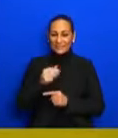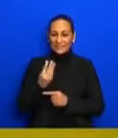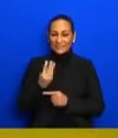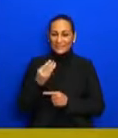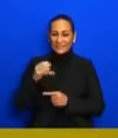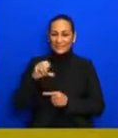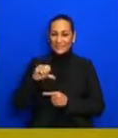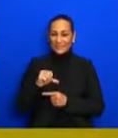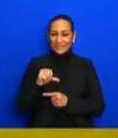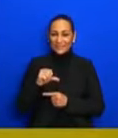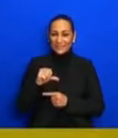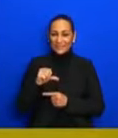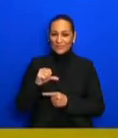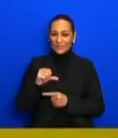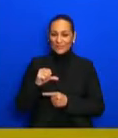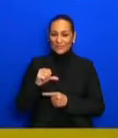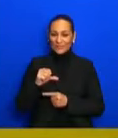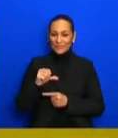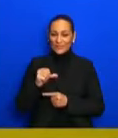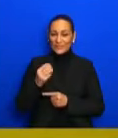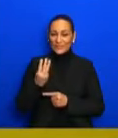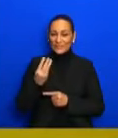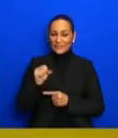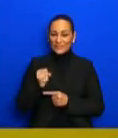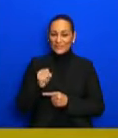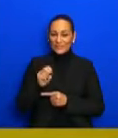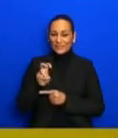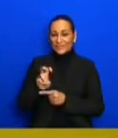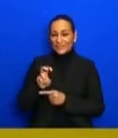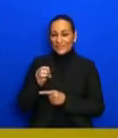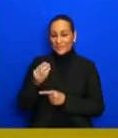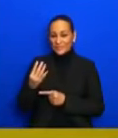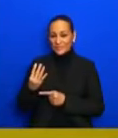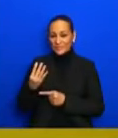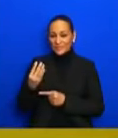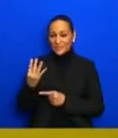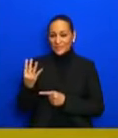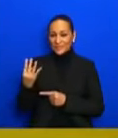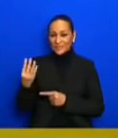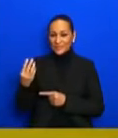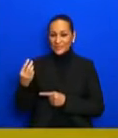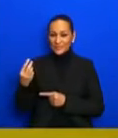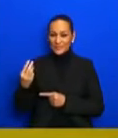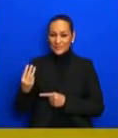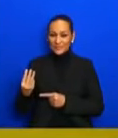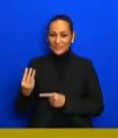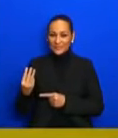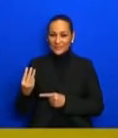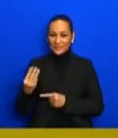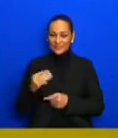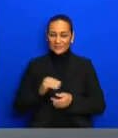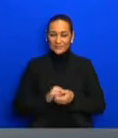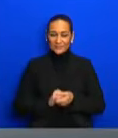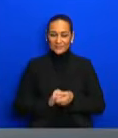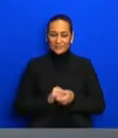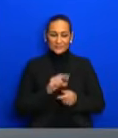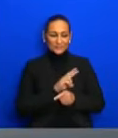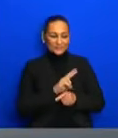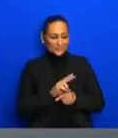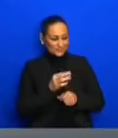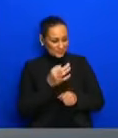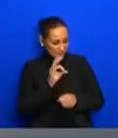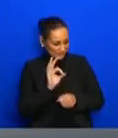30, 07, 39, 38, 54 e 43.